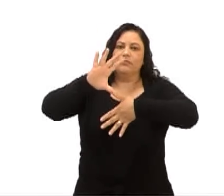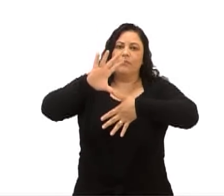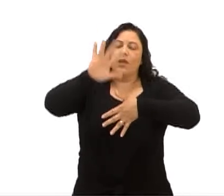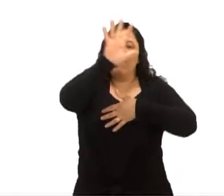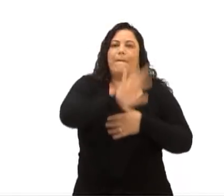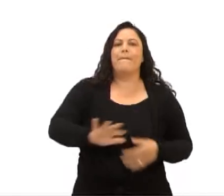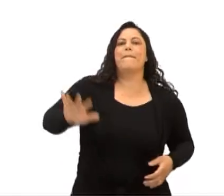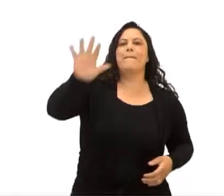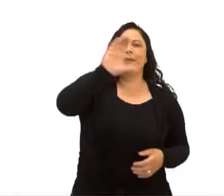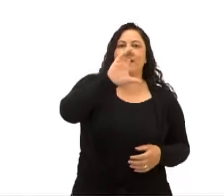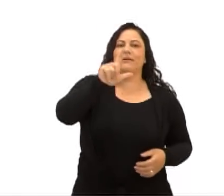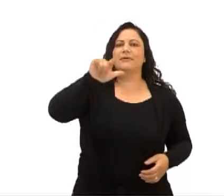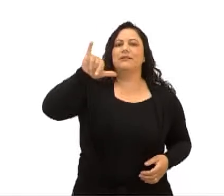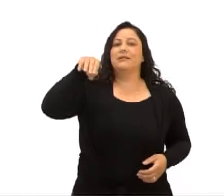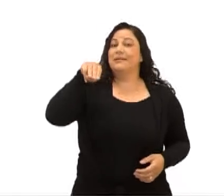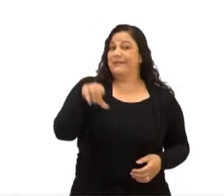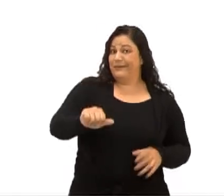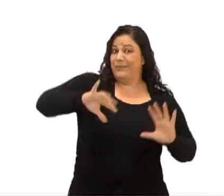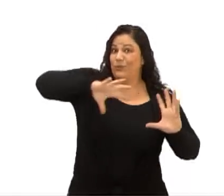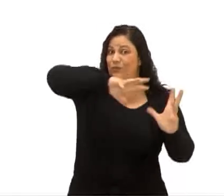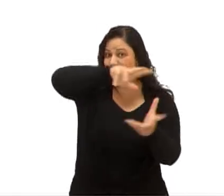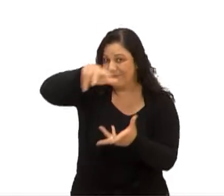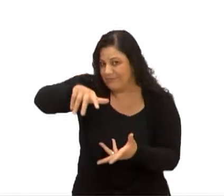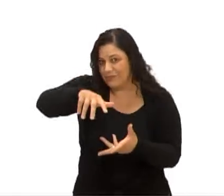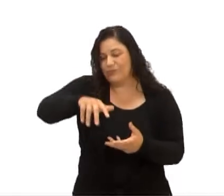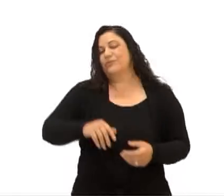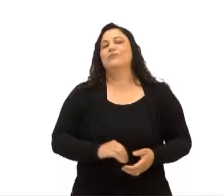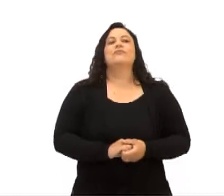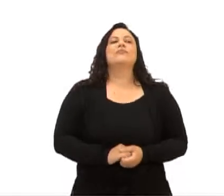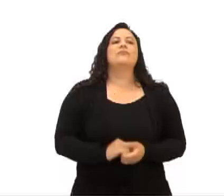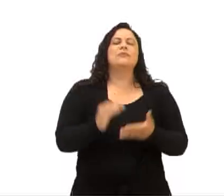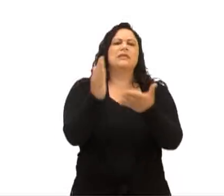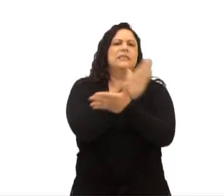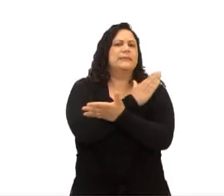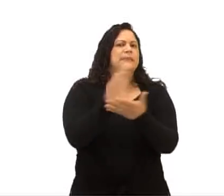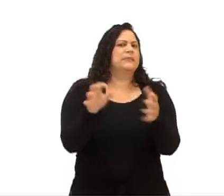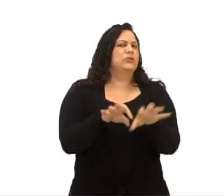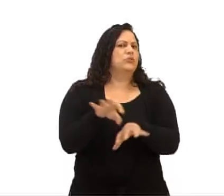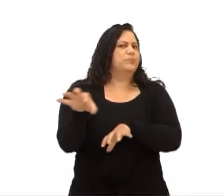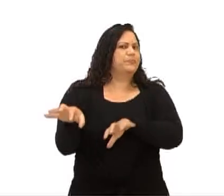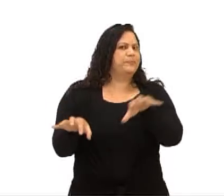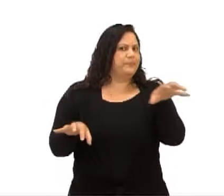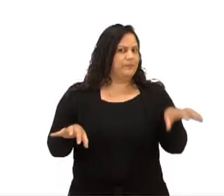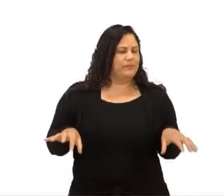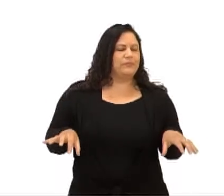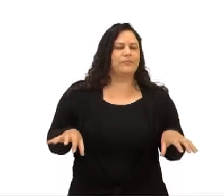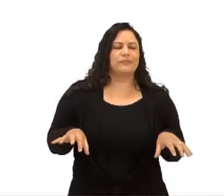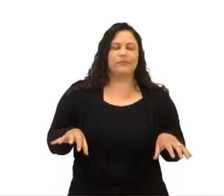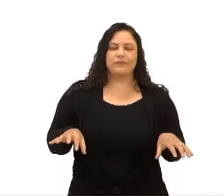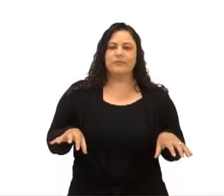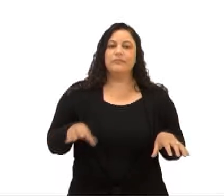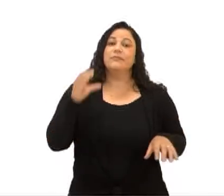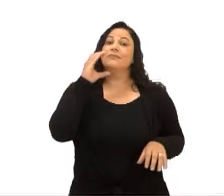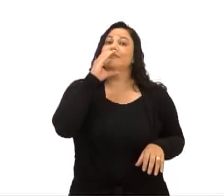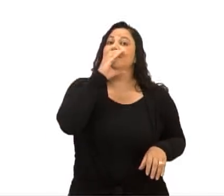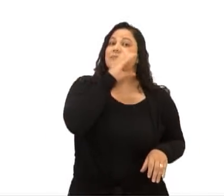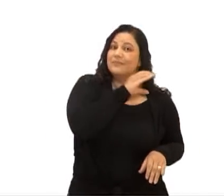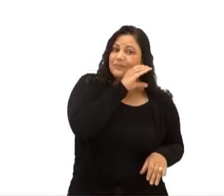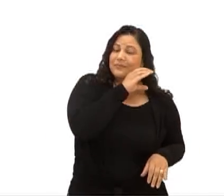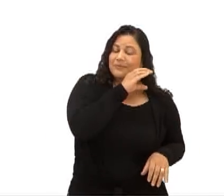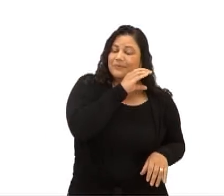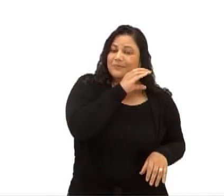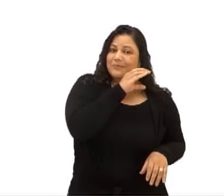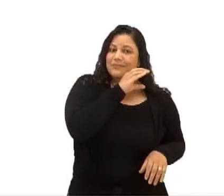climas do mundo, né? Nós temos vários climas no mundo, que se dividem em grupos, inclusive, ó. A gente tem aqui, ó, climas quentes,